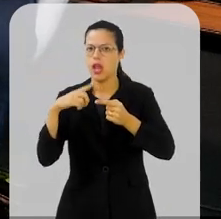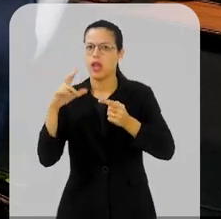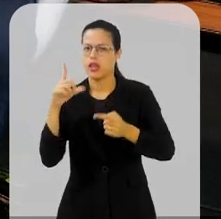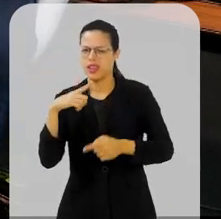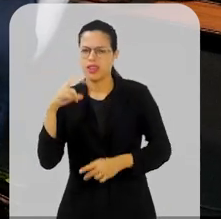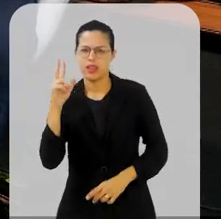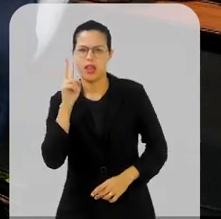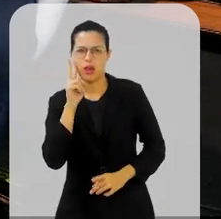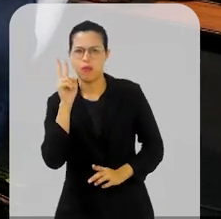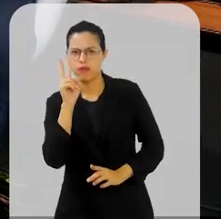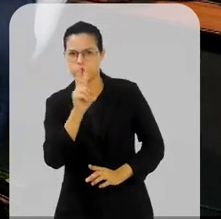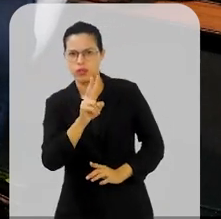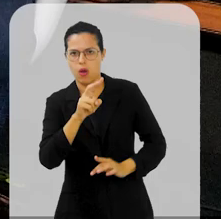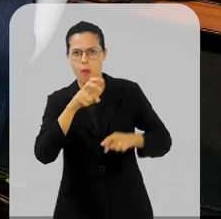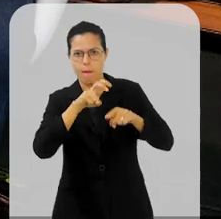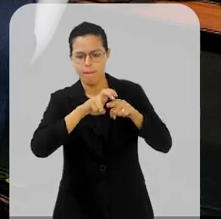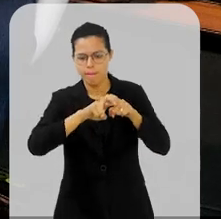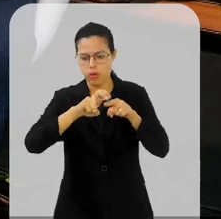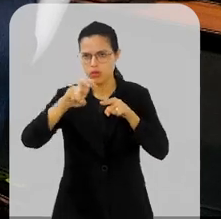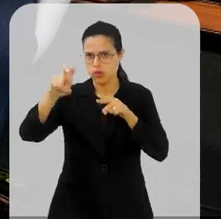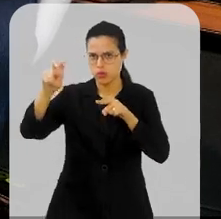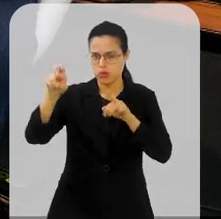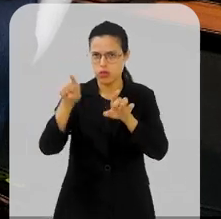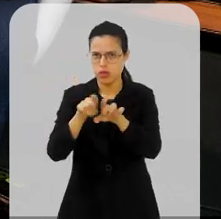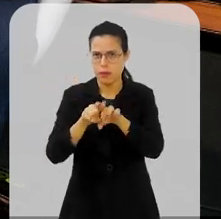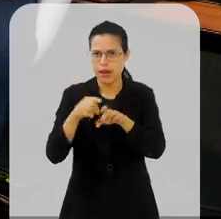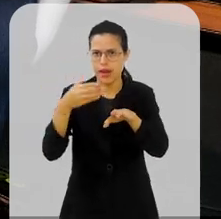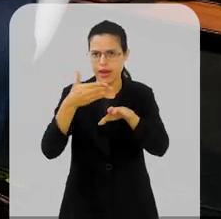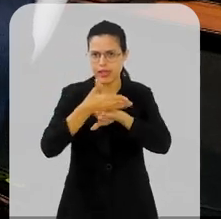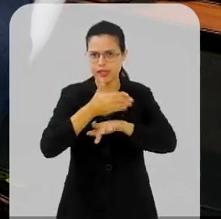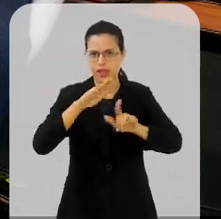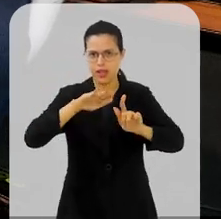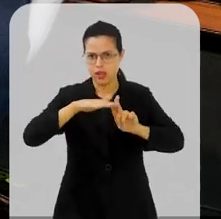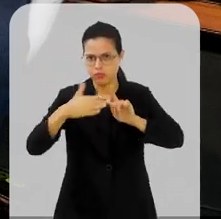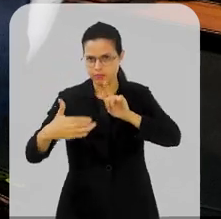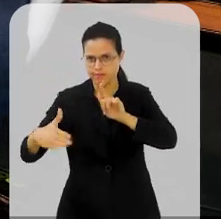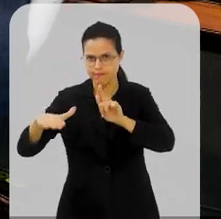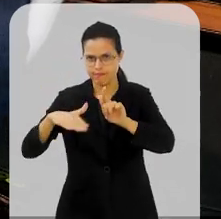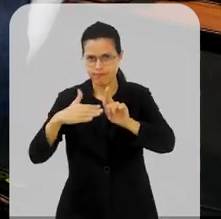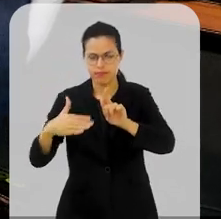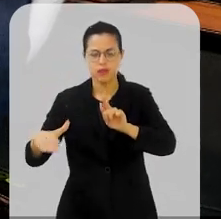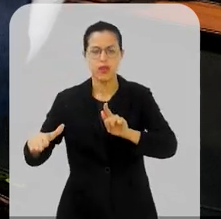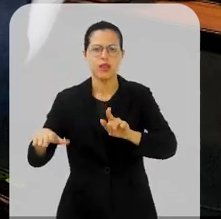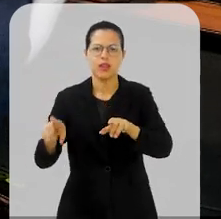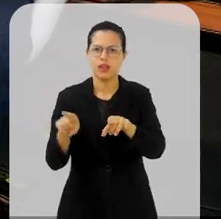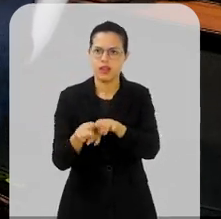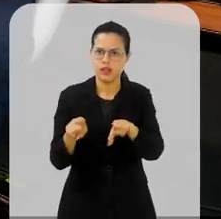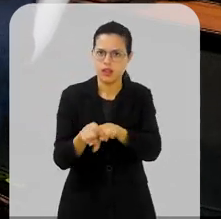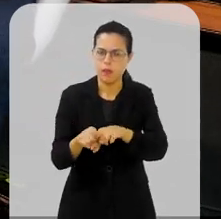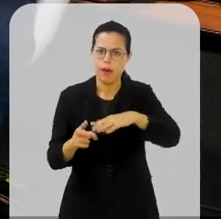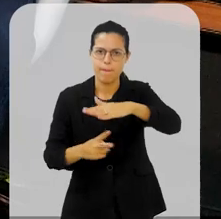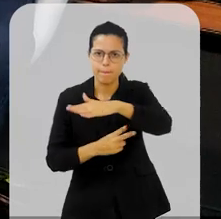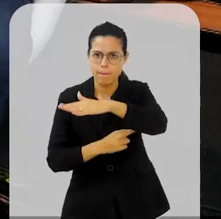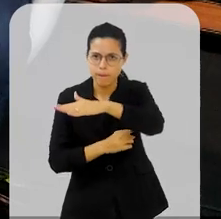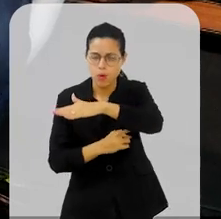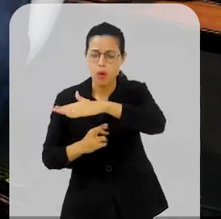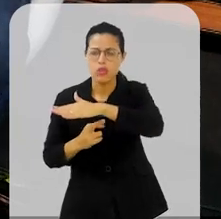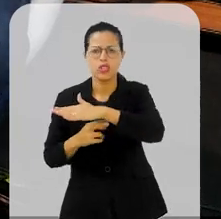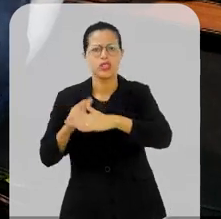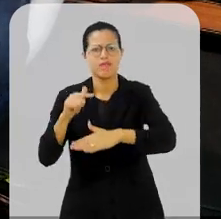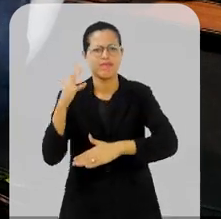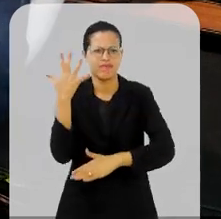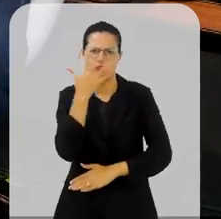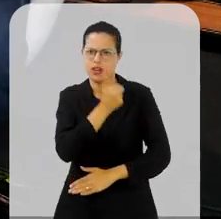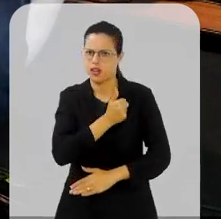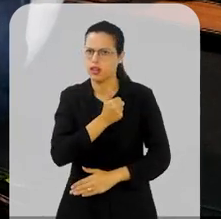né? Aquela vista linda do Pão de Açúcar, a entrada da Baía de Guanabara, o aterro do Flamengo, ali a Ponte Rio-Niterói, é um